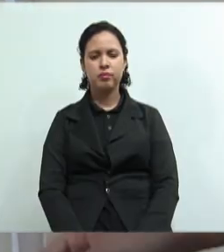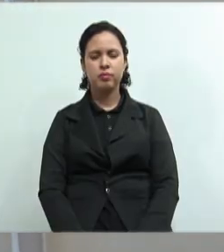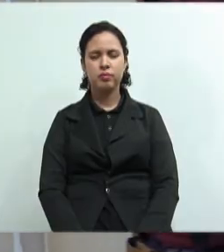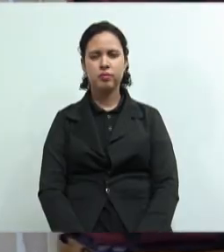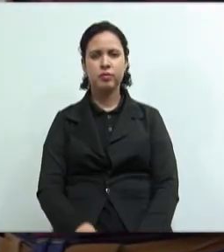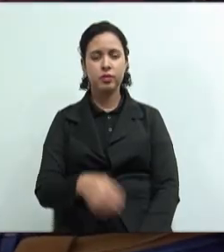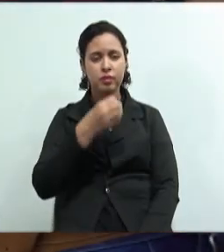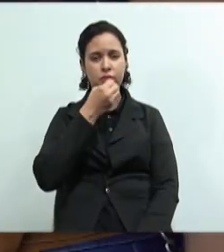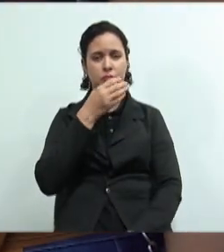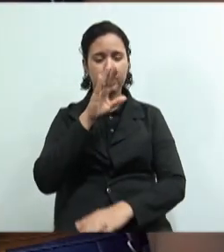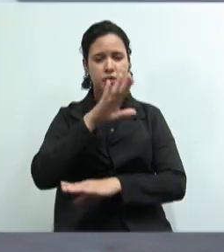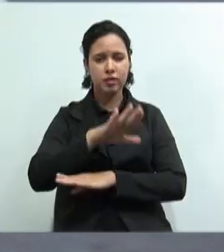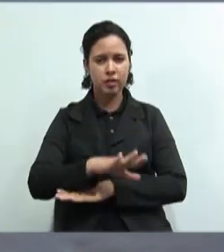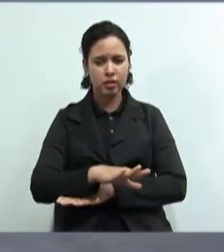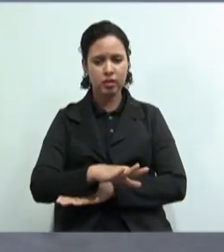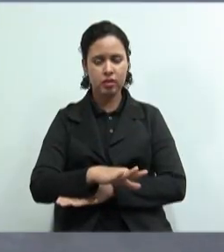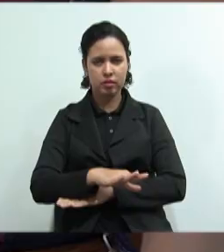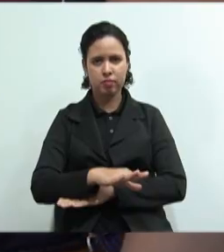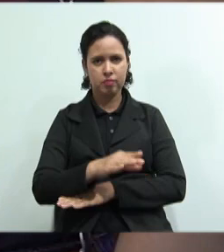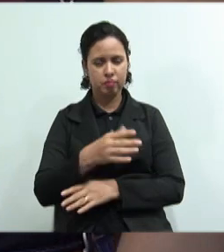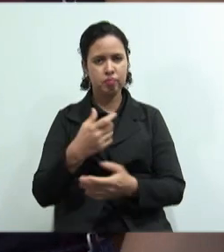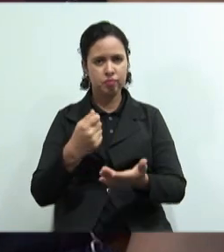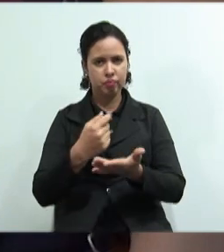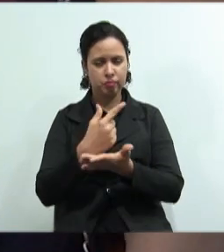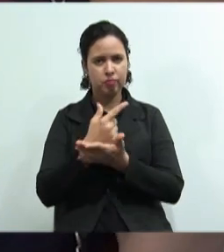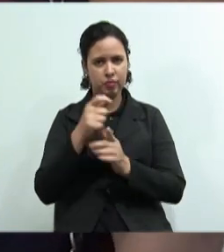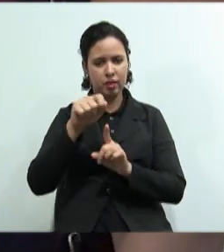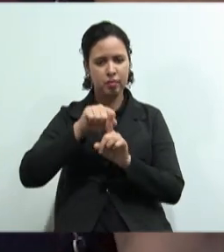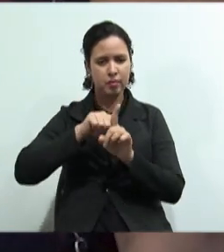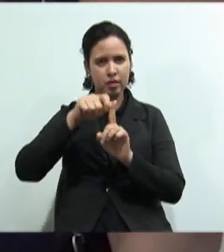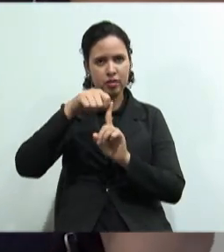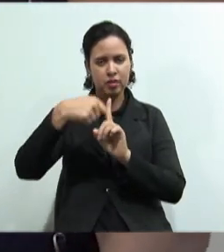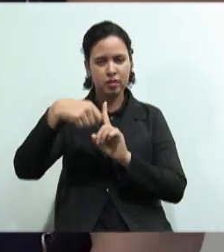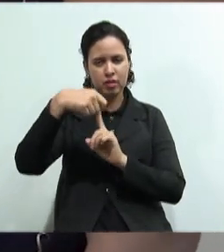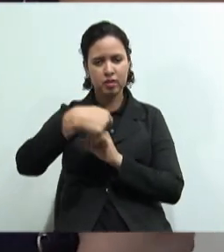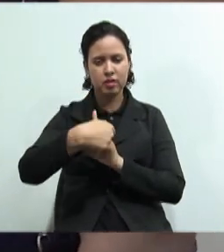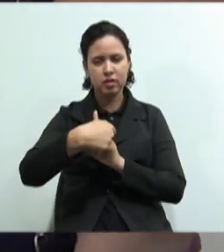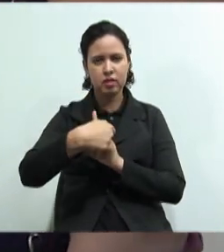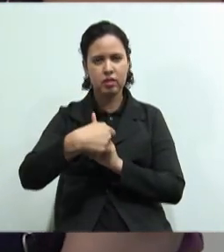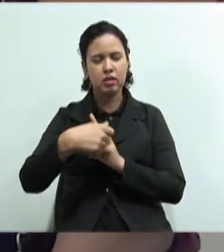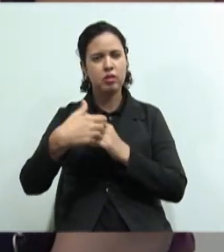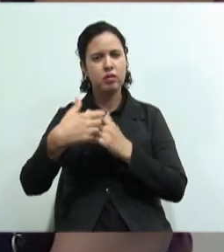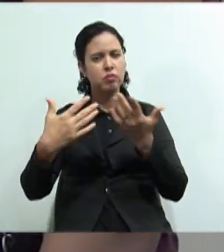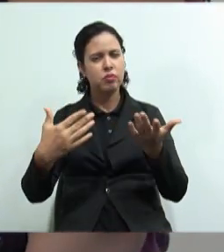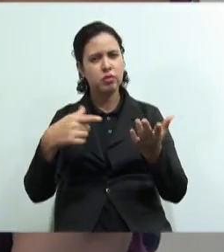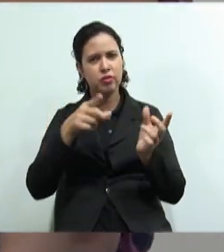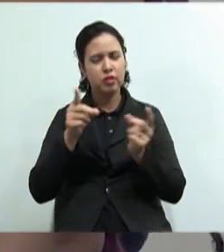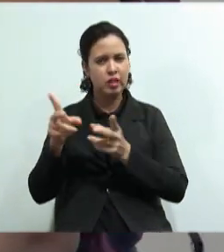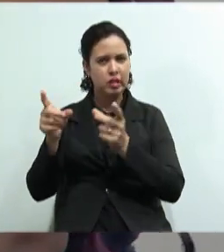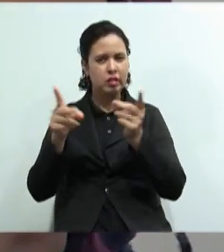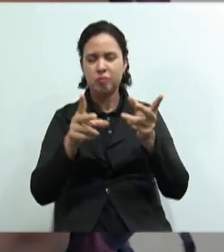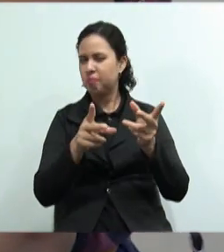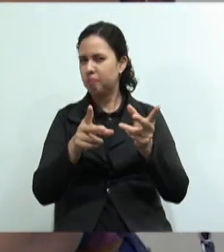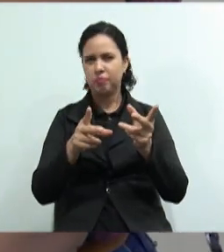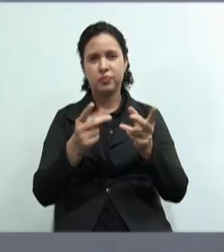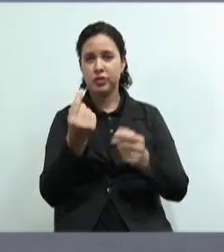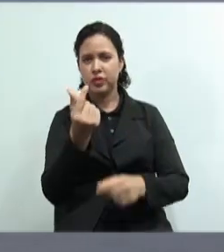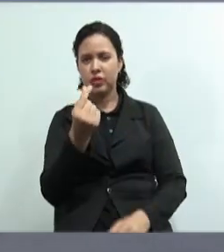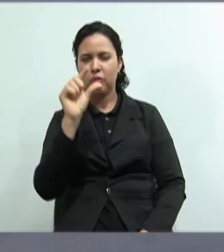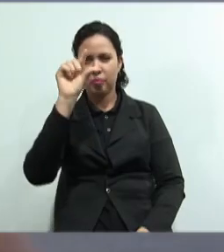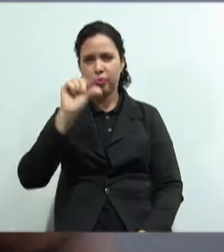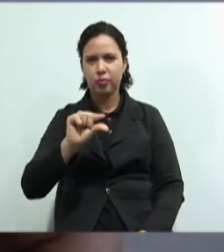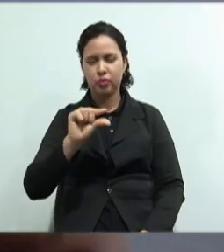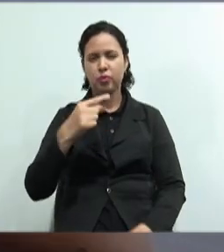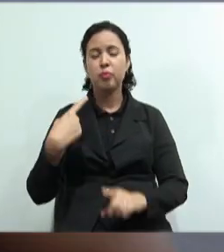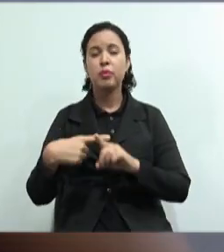Oi, boa tarde. Vai levar a banana? Mulher, tu não vai conseguir vender isso aqui não. Tu vai ganhar muito pouco. Por